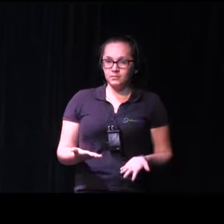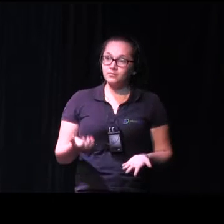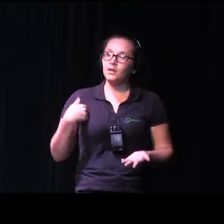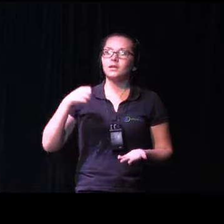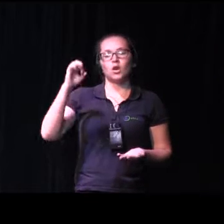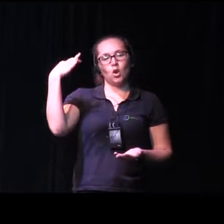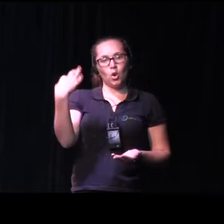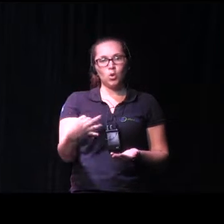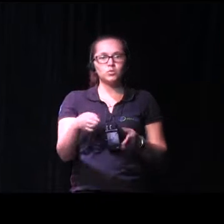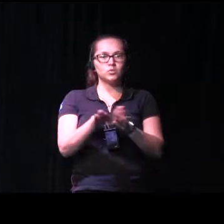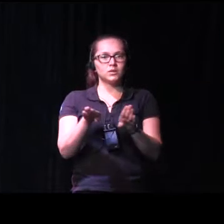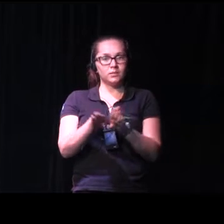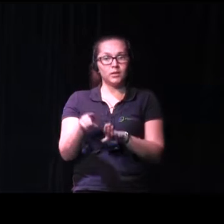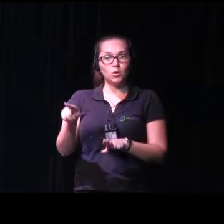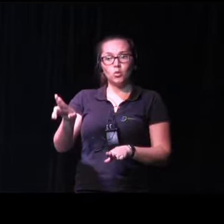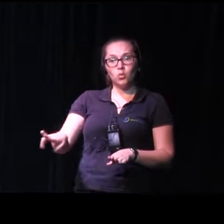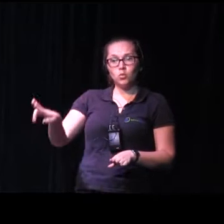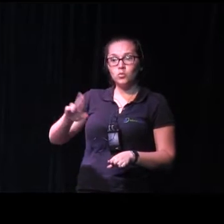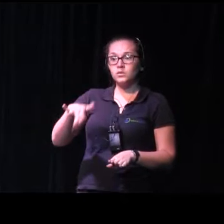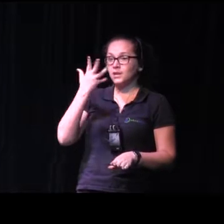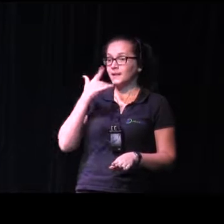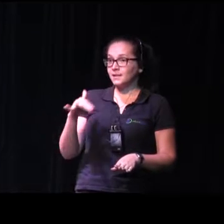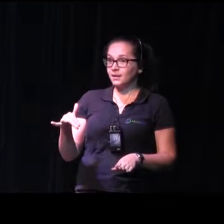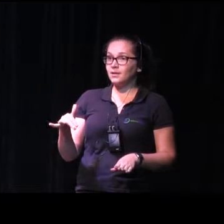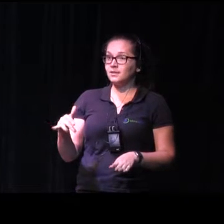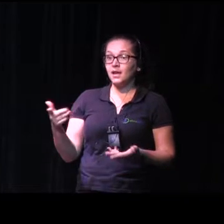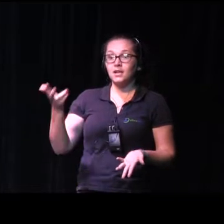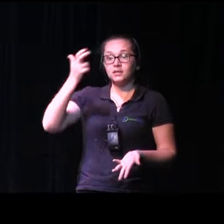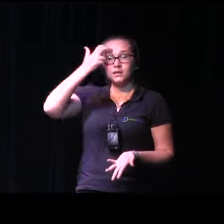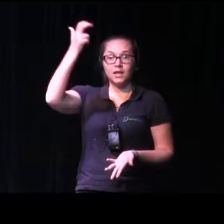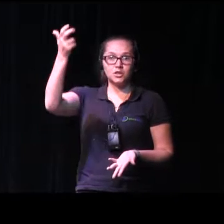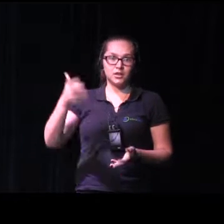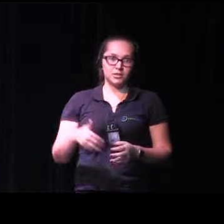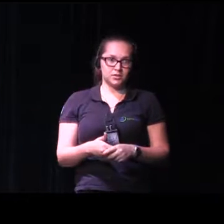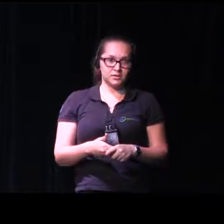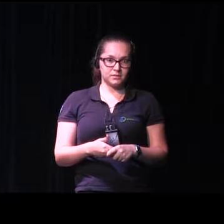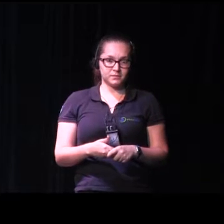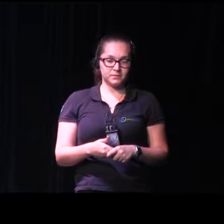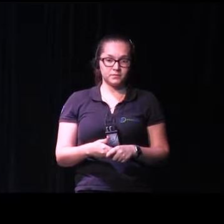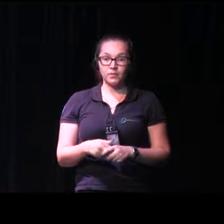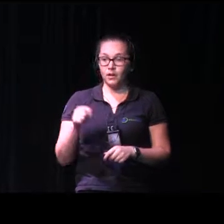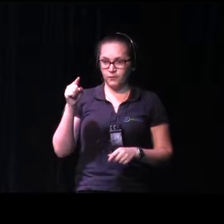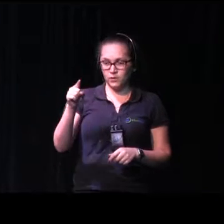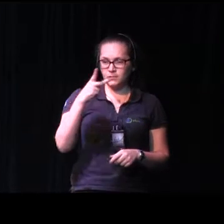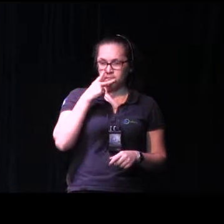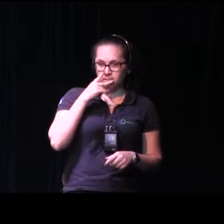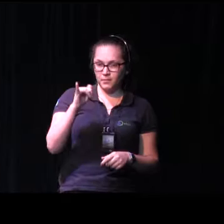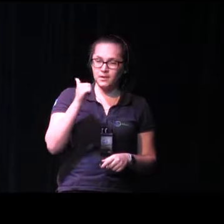esteja confortável. E claro, as crianças são realmente